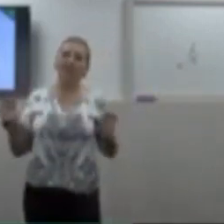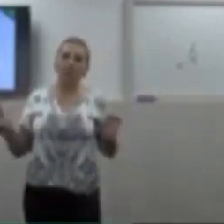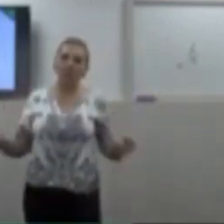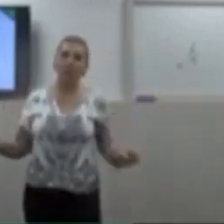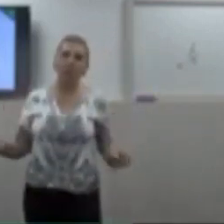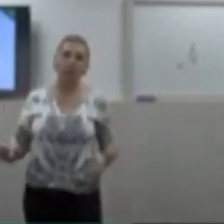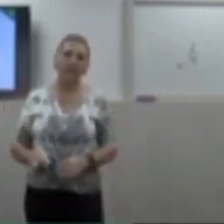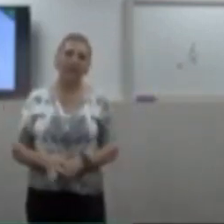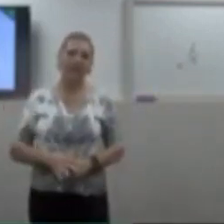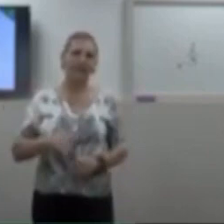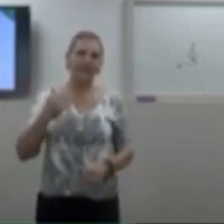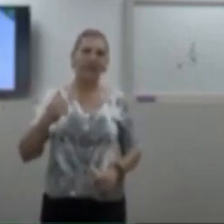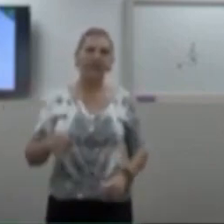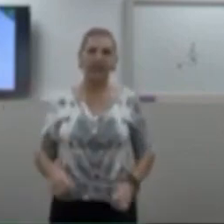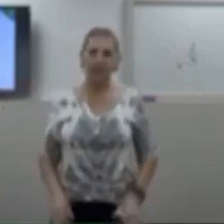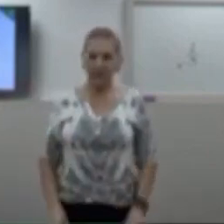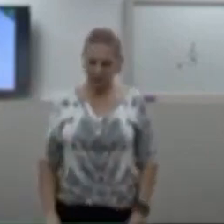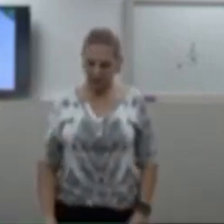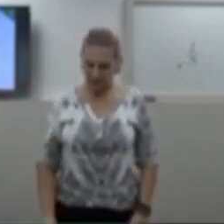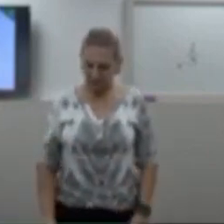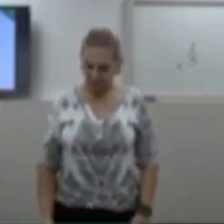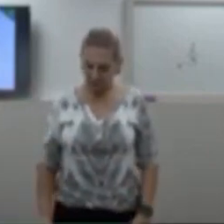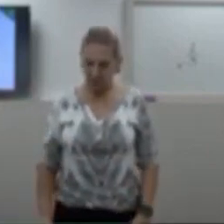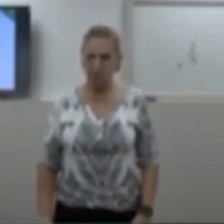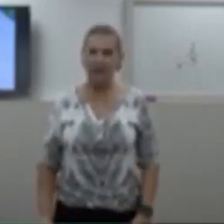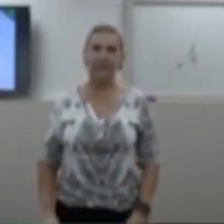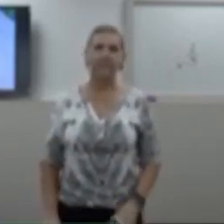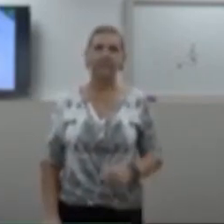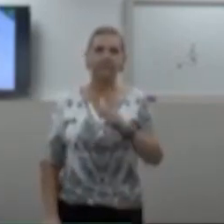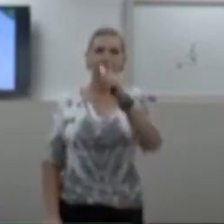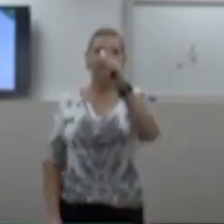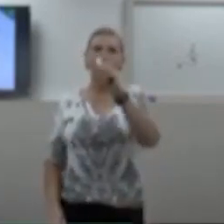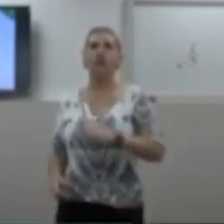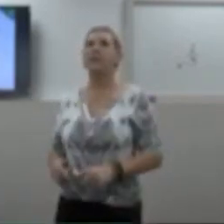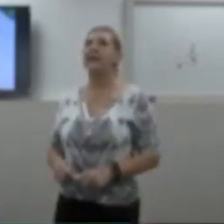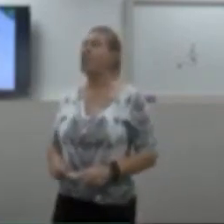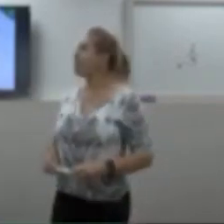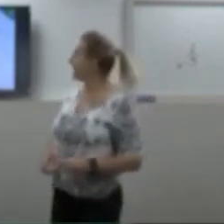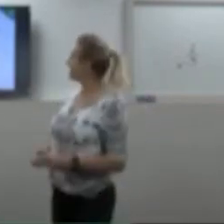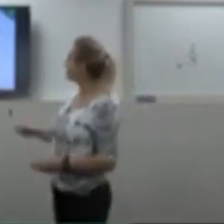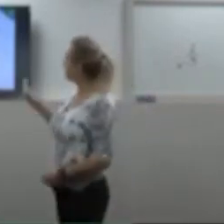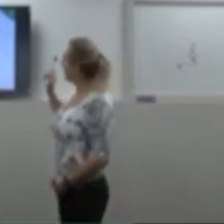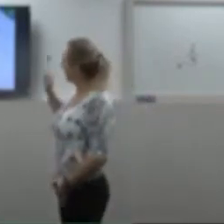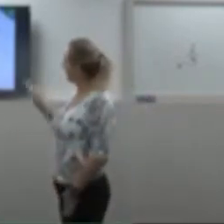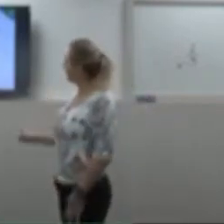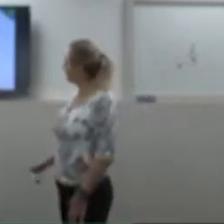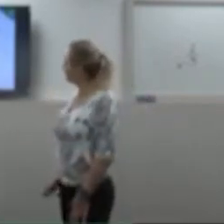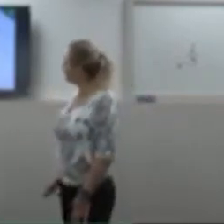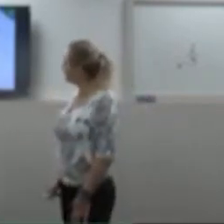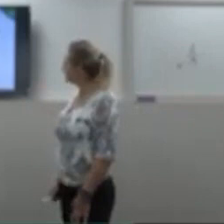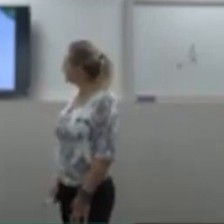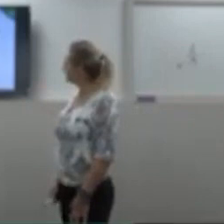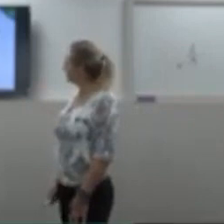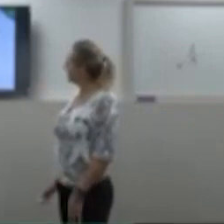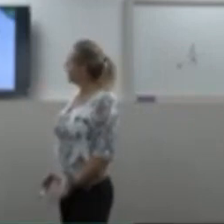tudo, né, dentro da nossa linguagem. Muito bem. Numeral